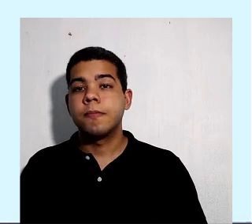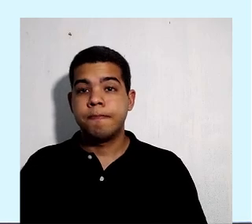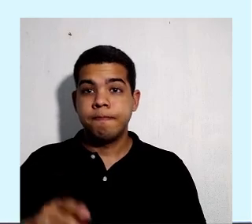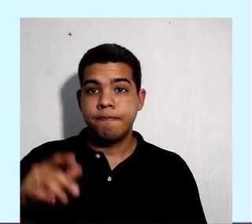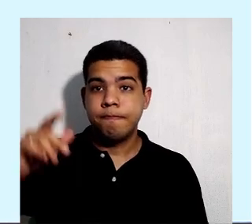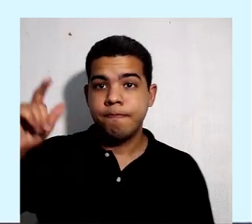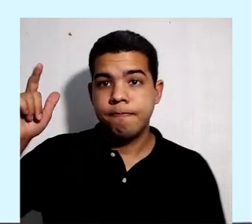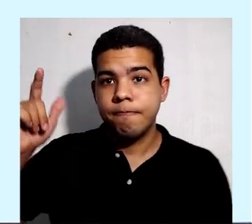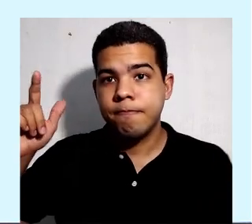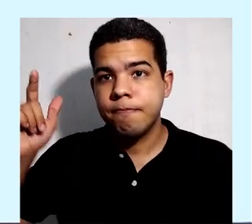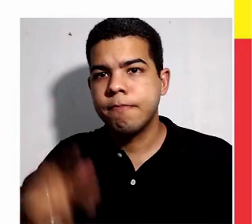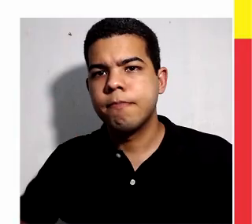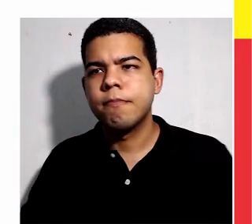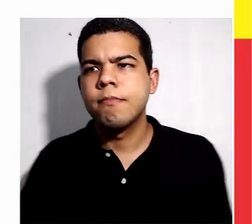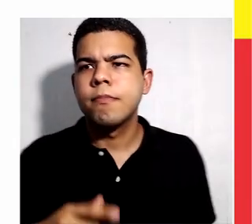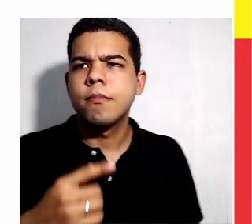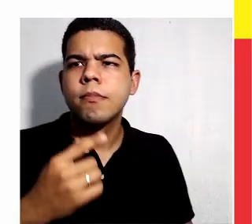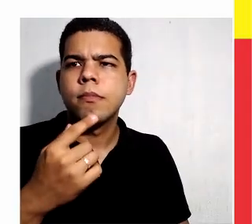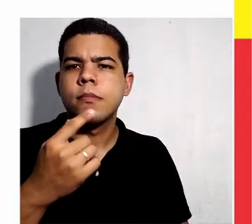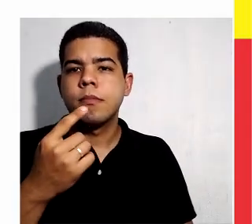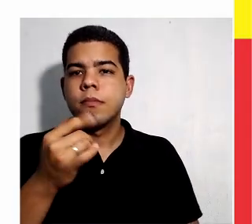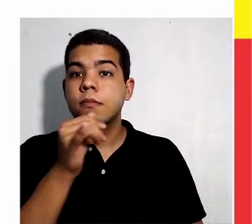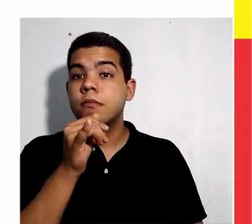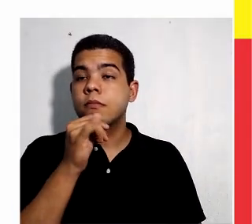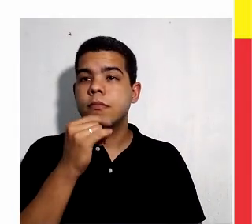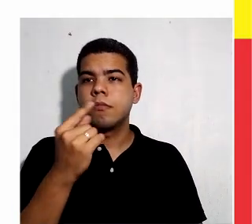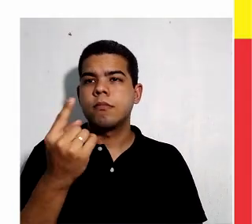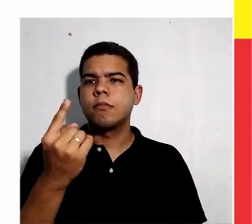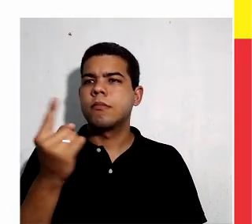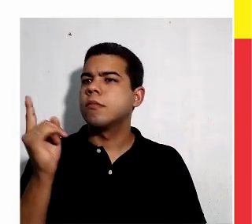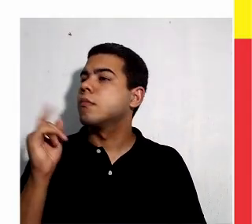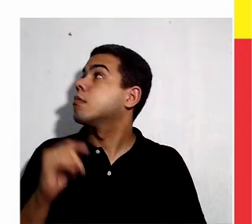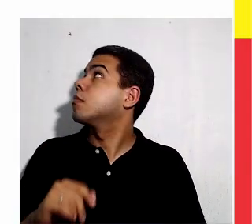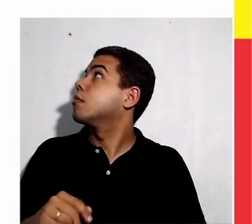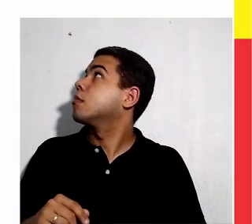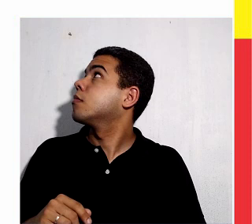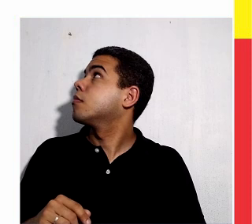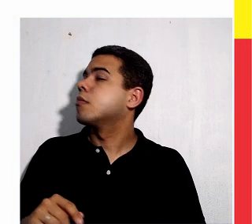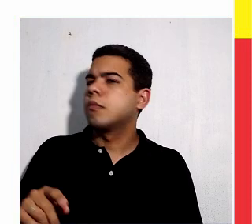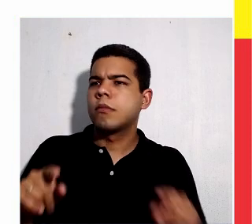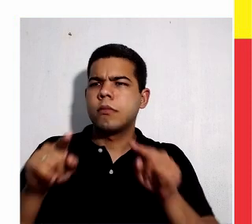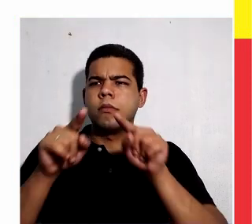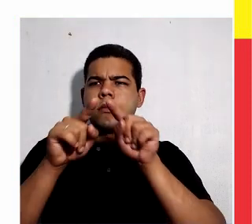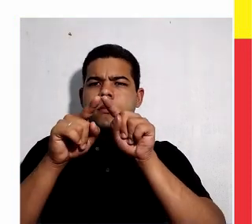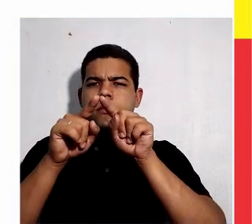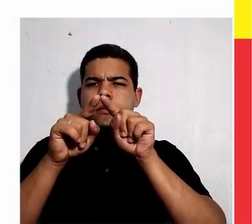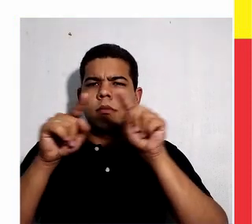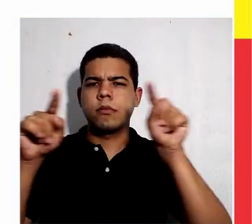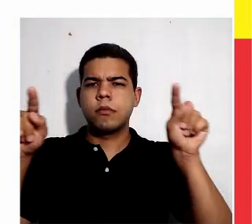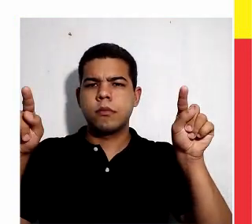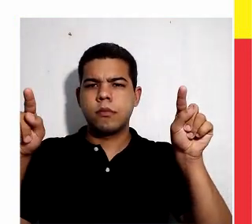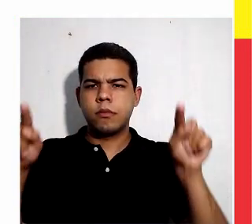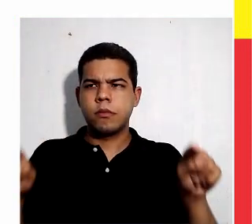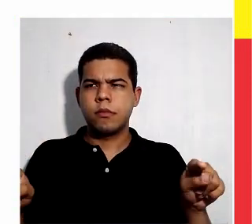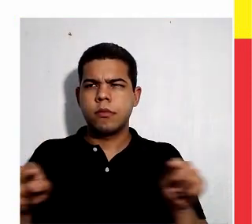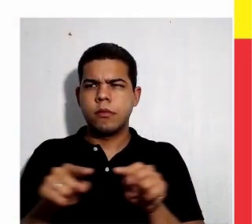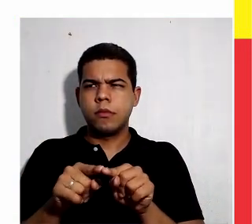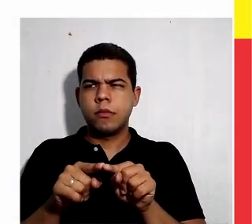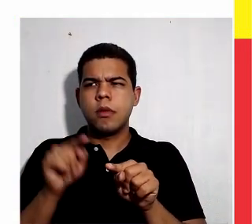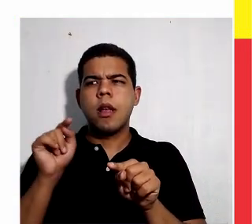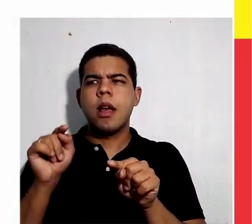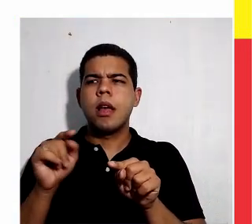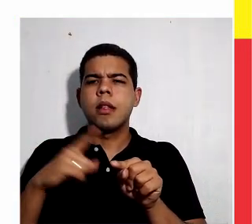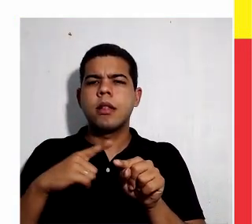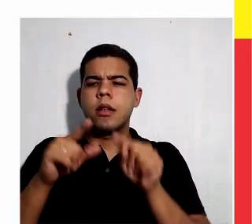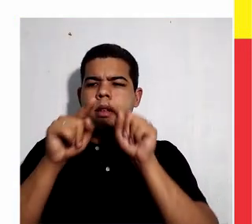Vamos observar aqui o nosso exemplo 1. Calcule a área de um retângulo com medidas